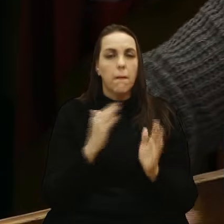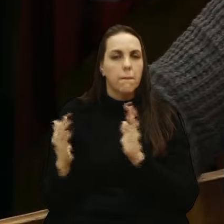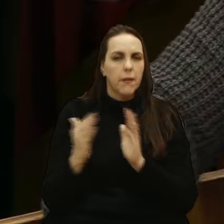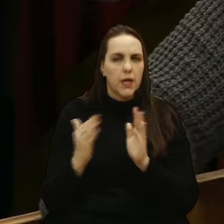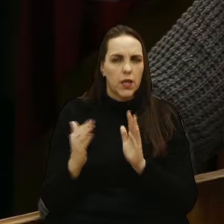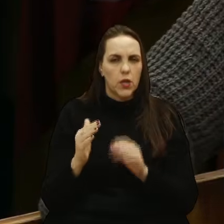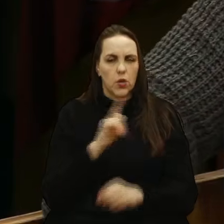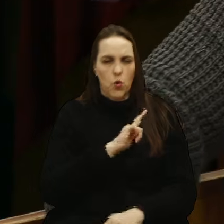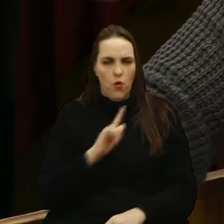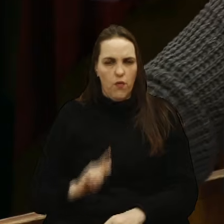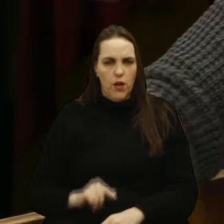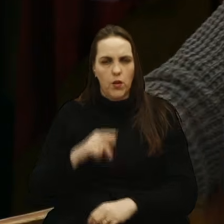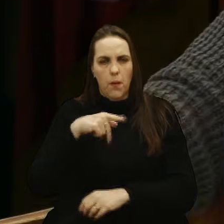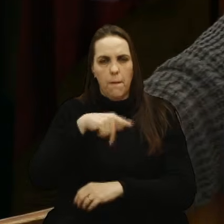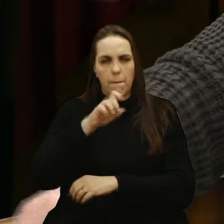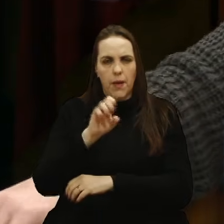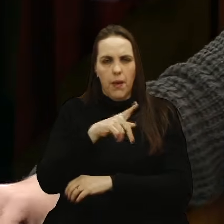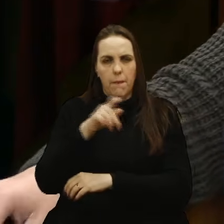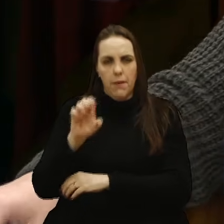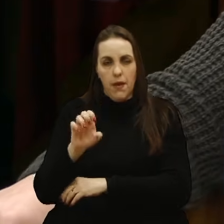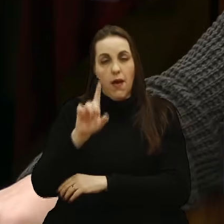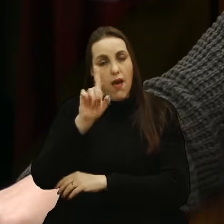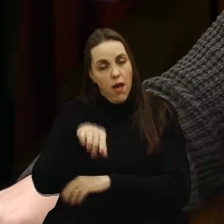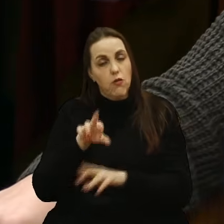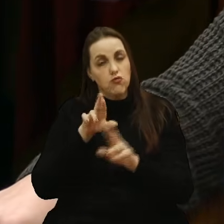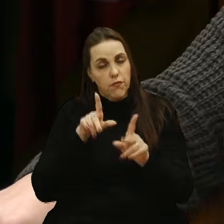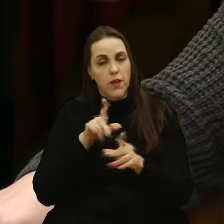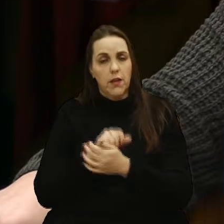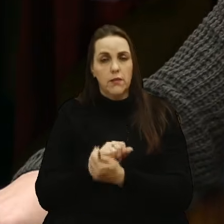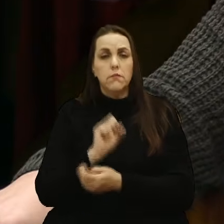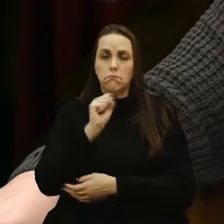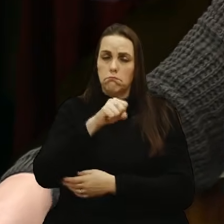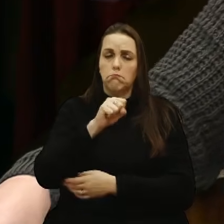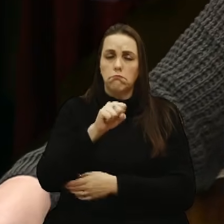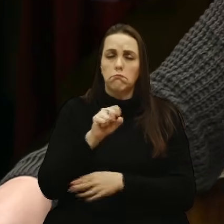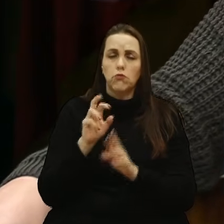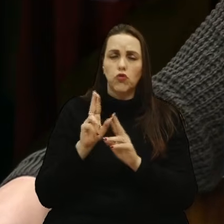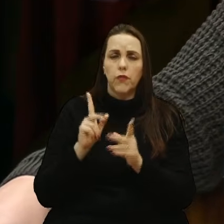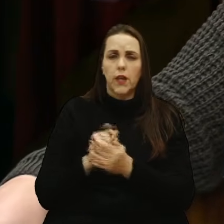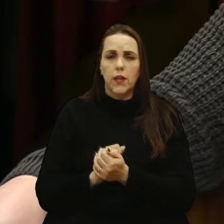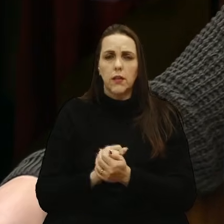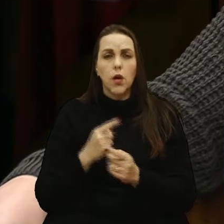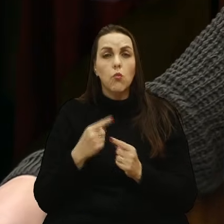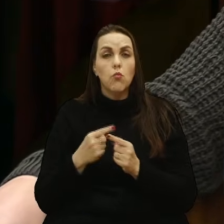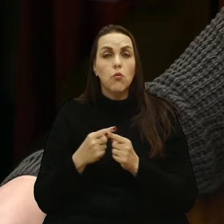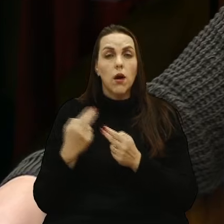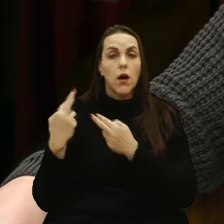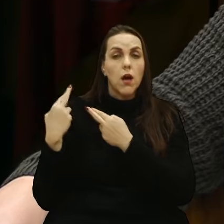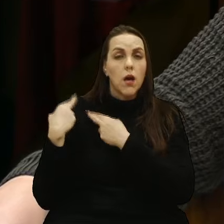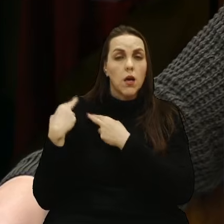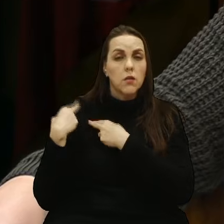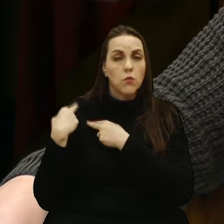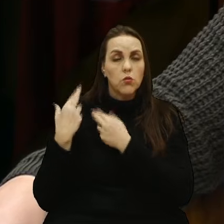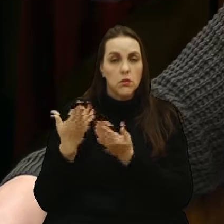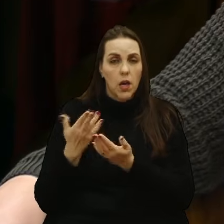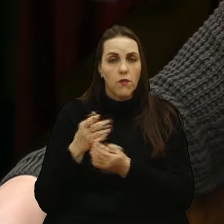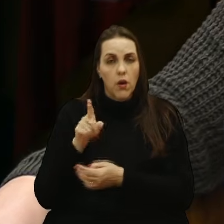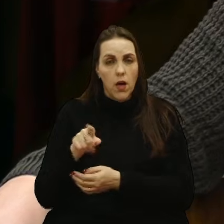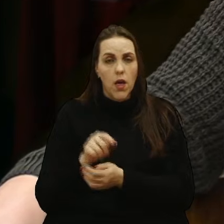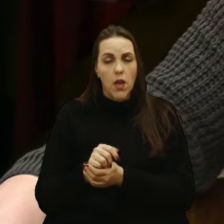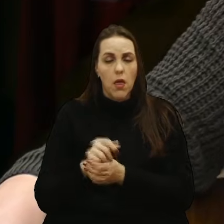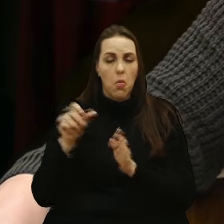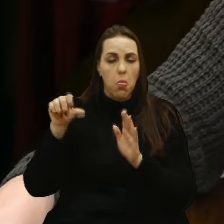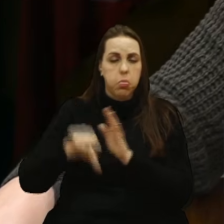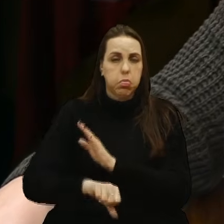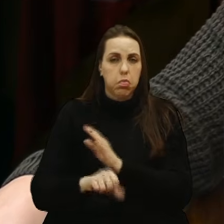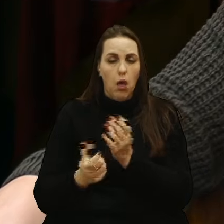Pepe era diferente. Sim, era diferente. Porque foi o responsável por sucatear a Codeca